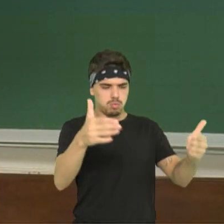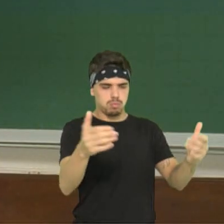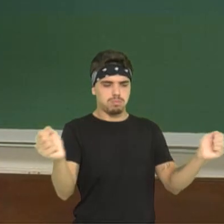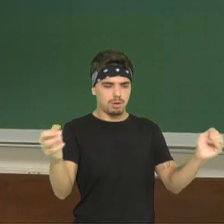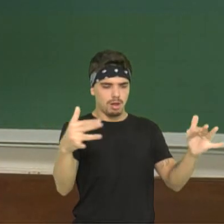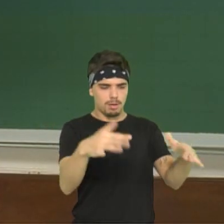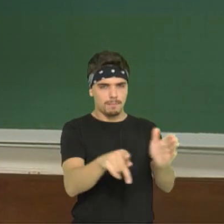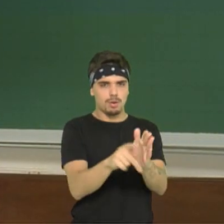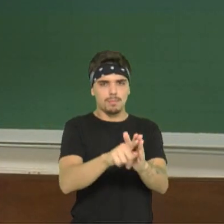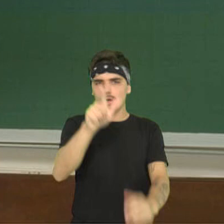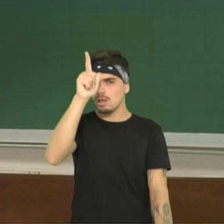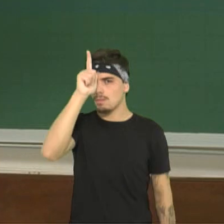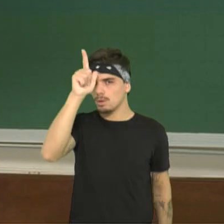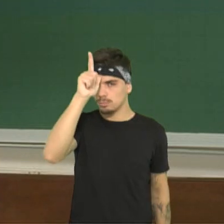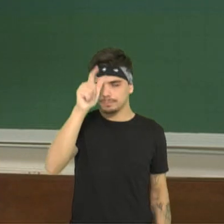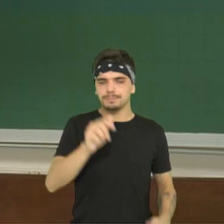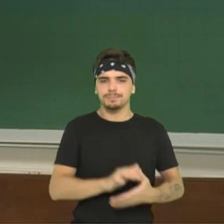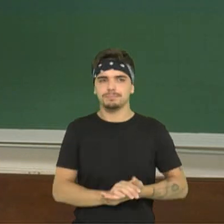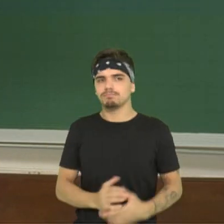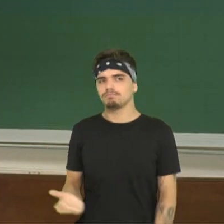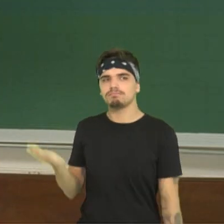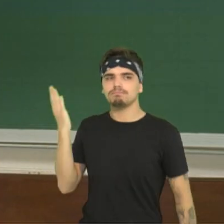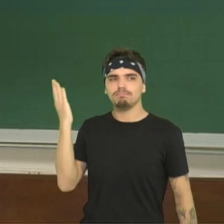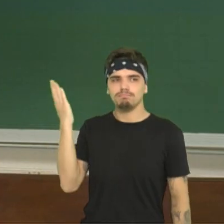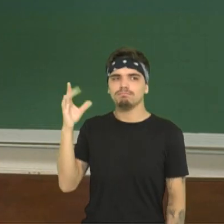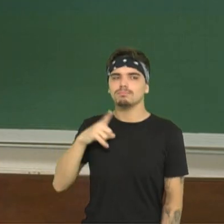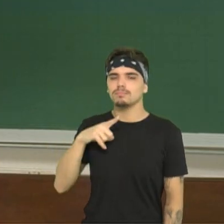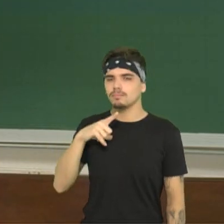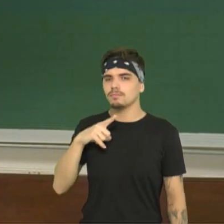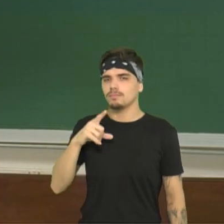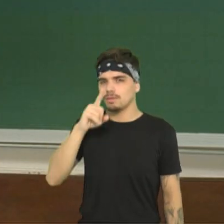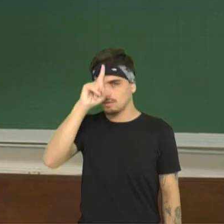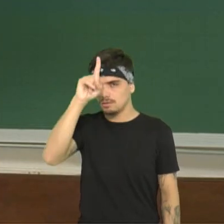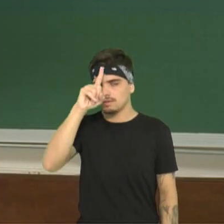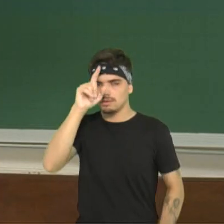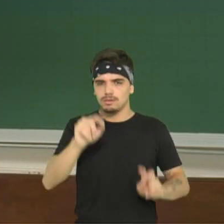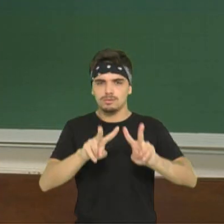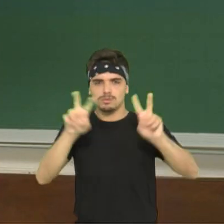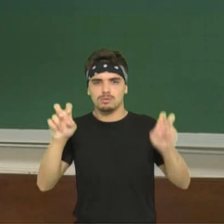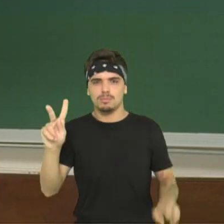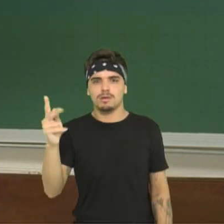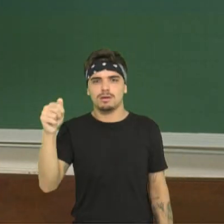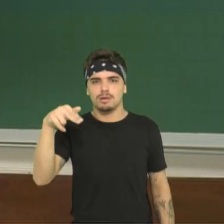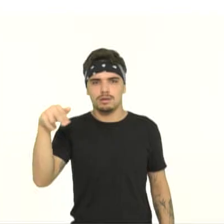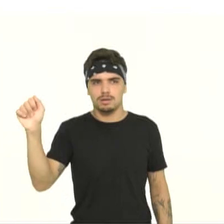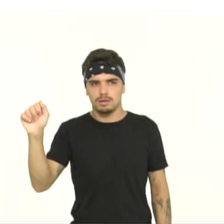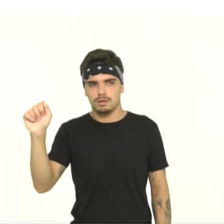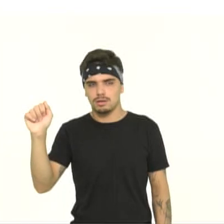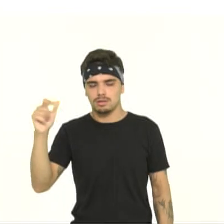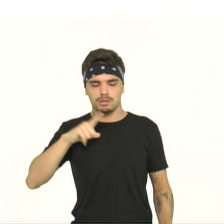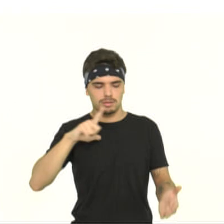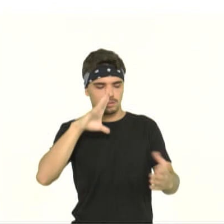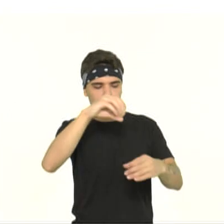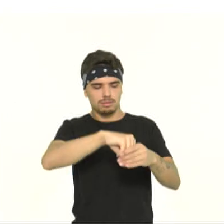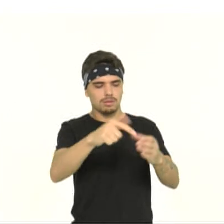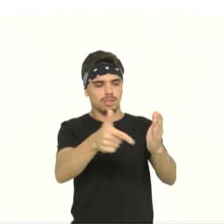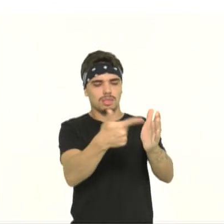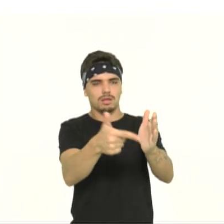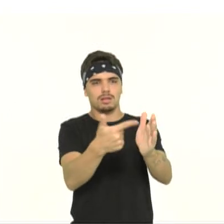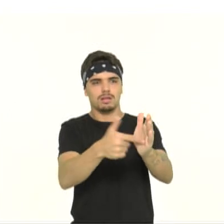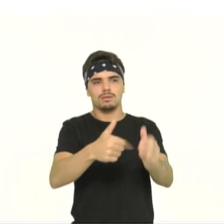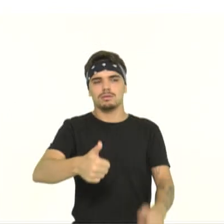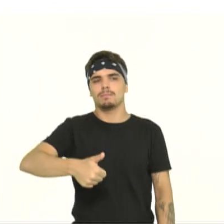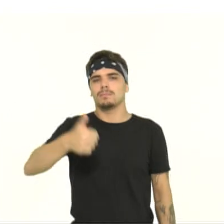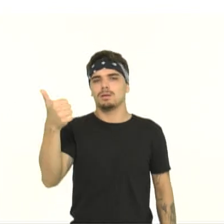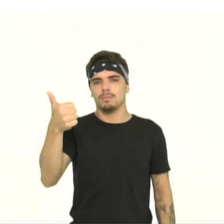tá? Bom, aqui uma ideia, então, da Hannah Arendt, um pensamento dela no seu livro Prefácio à primeira